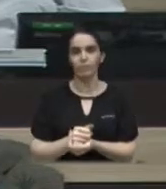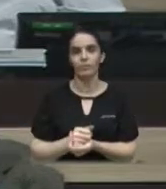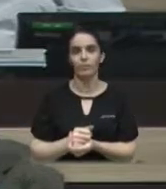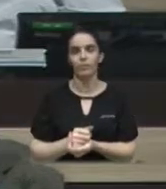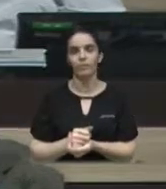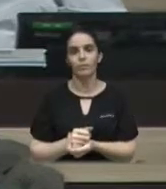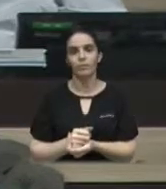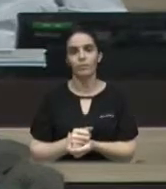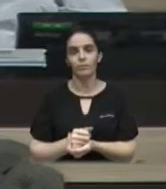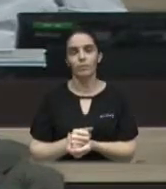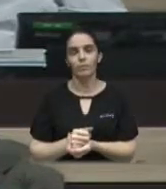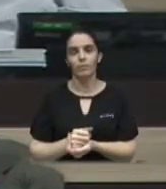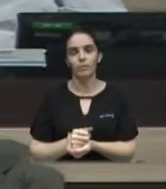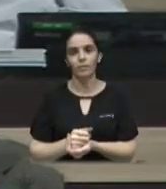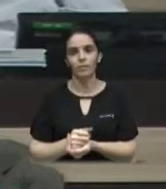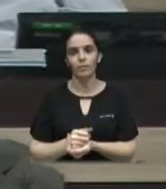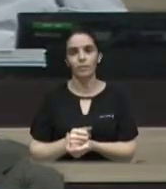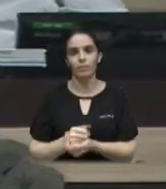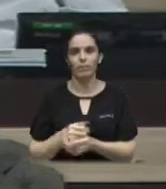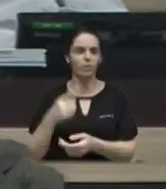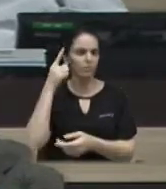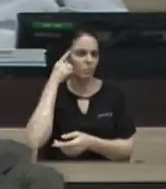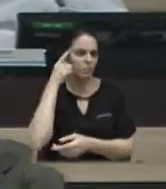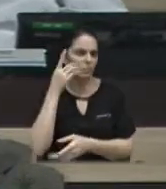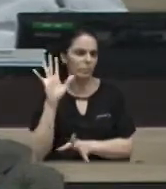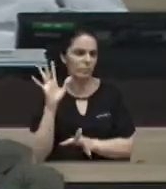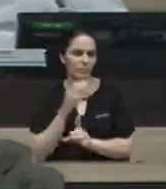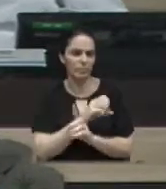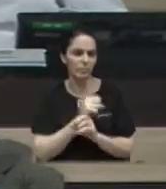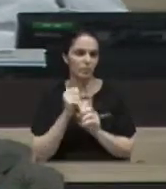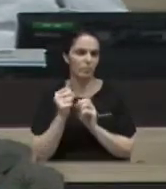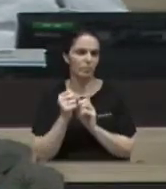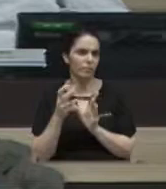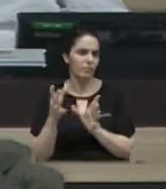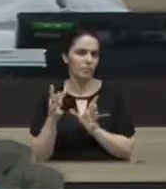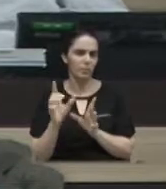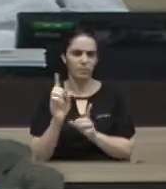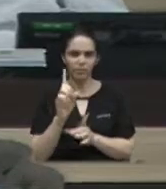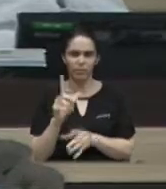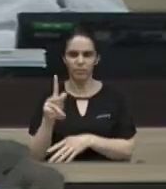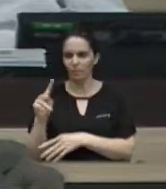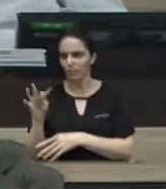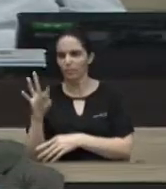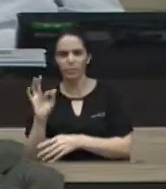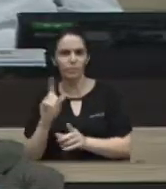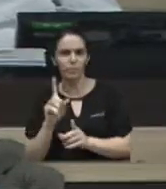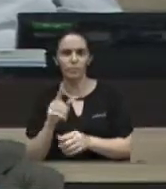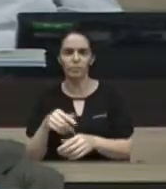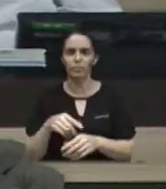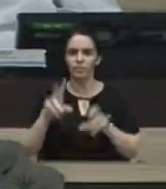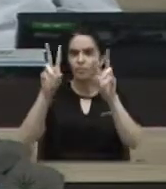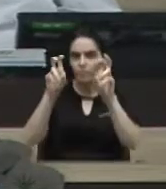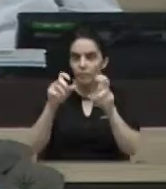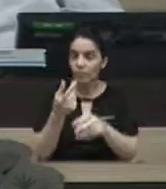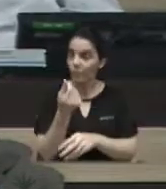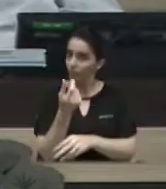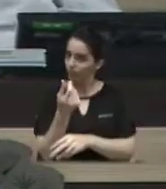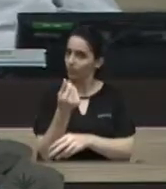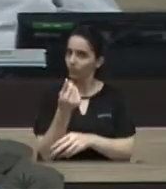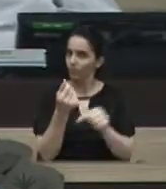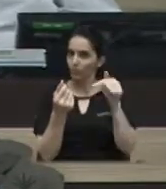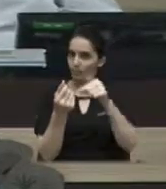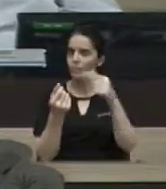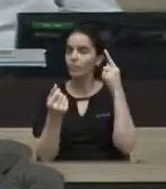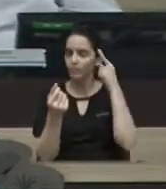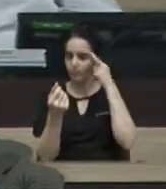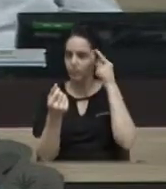essa questão para socialismo, né? Não, levaria mesmo a questão econômica, que eu acho que é isso que a gente tem que